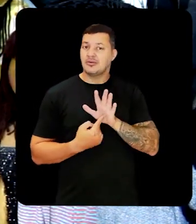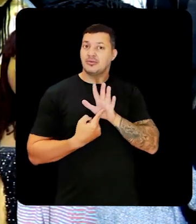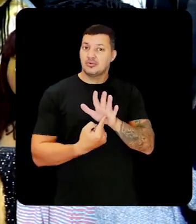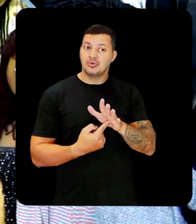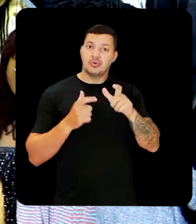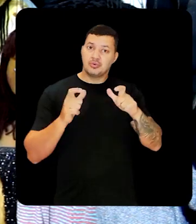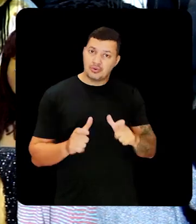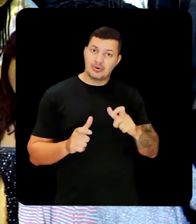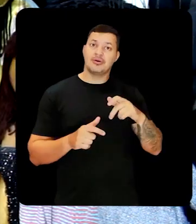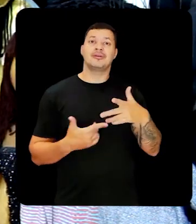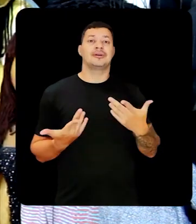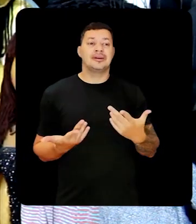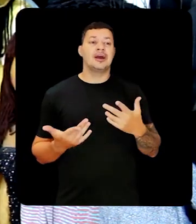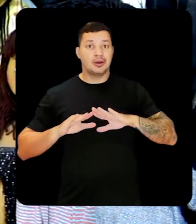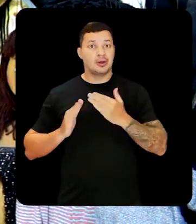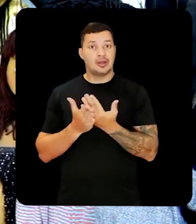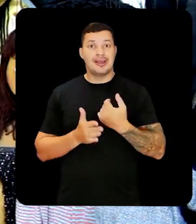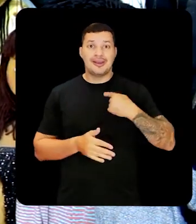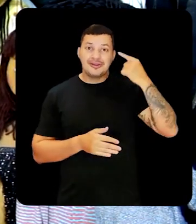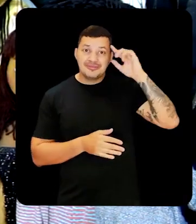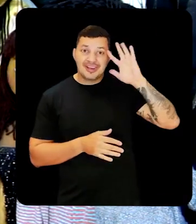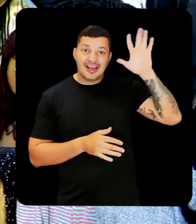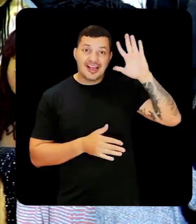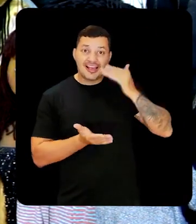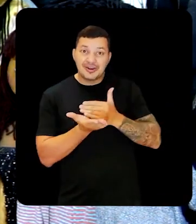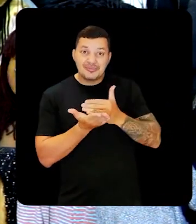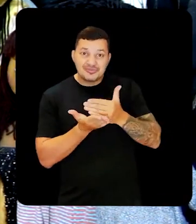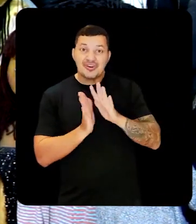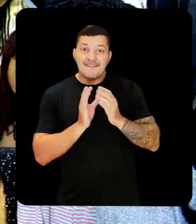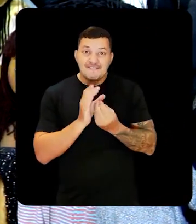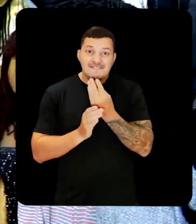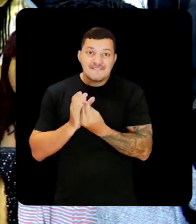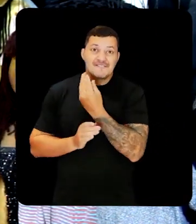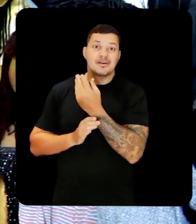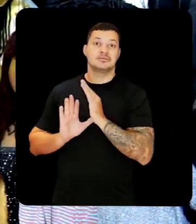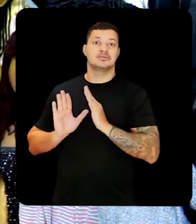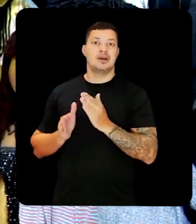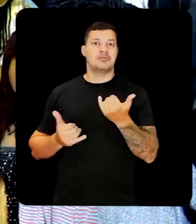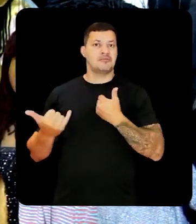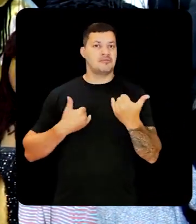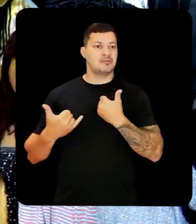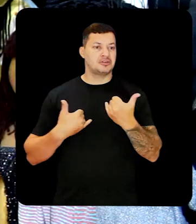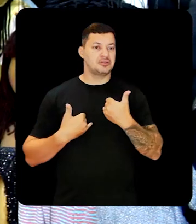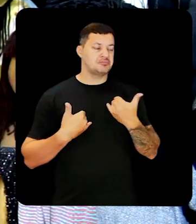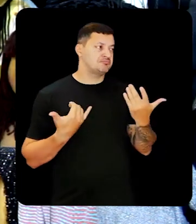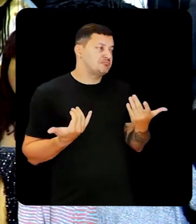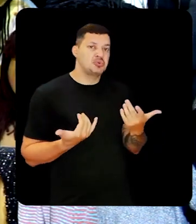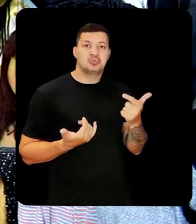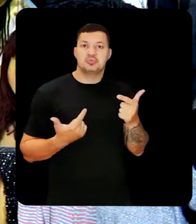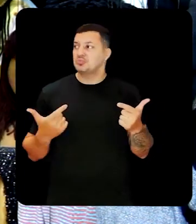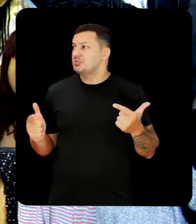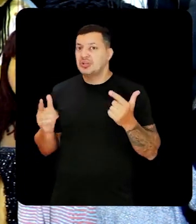indiquei alguém do grupo, foi o Edinho Ferro. E eu imaginava que ali ia começar a vingar o grupo, porque até então me diziam que